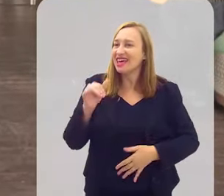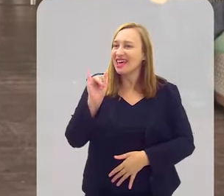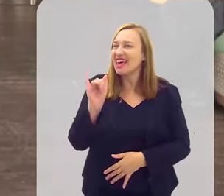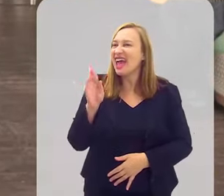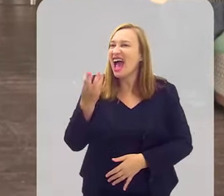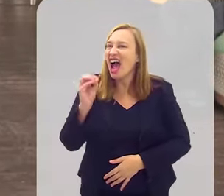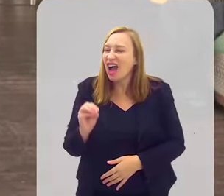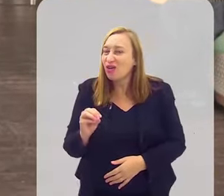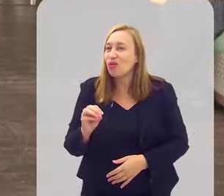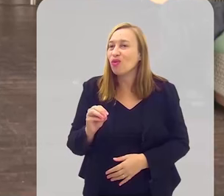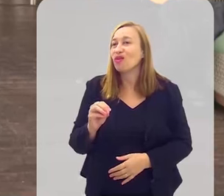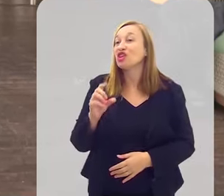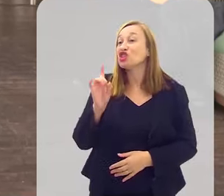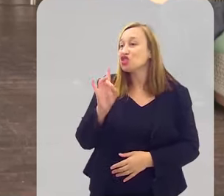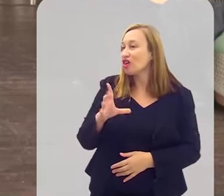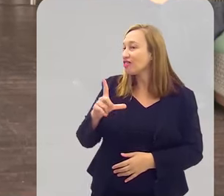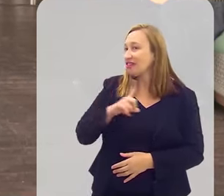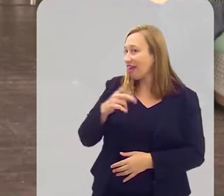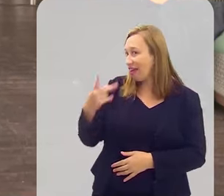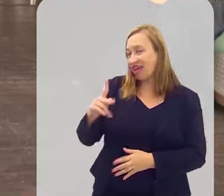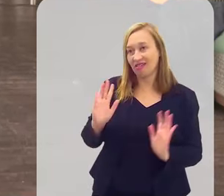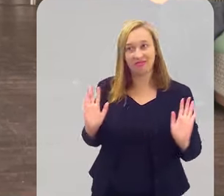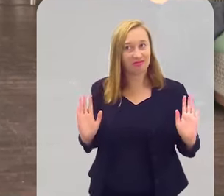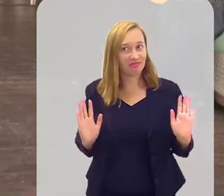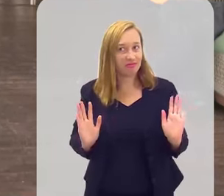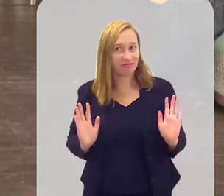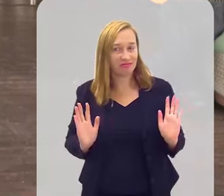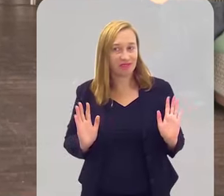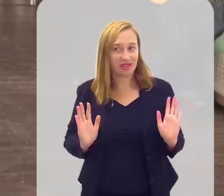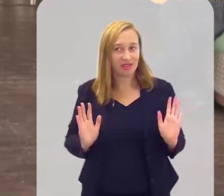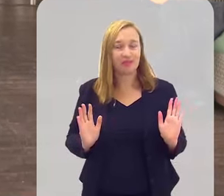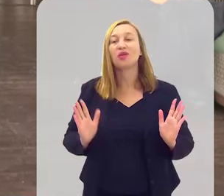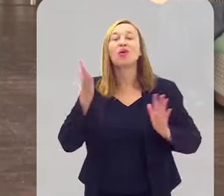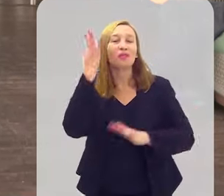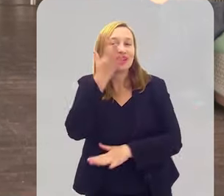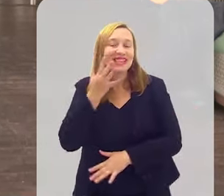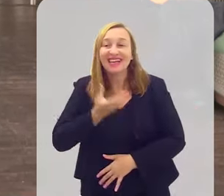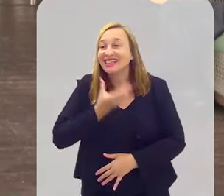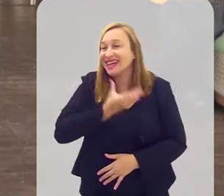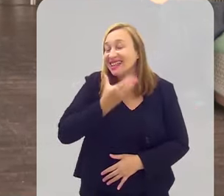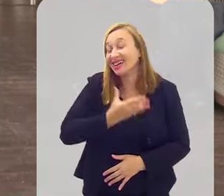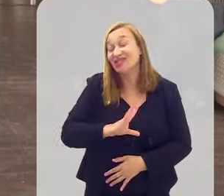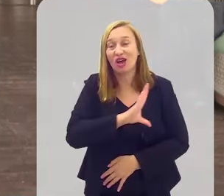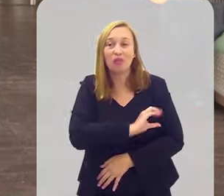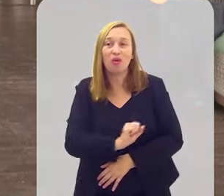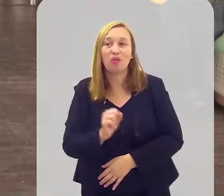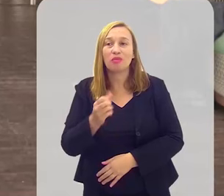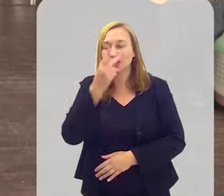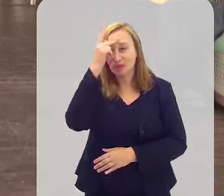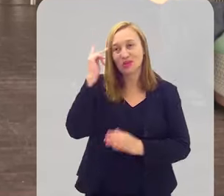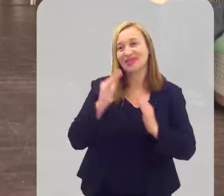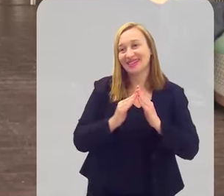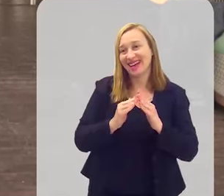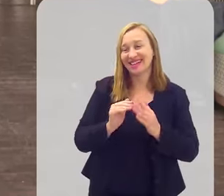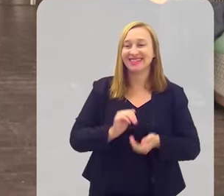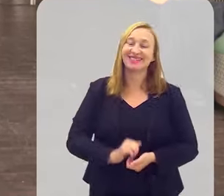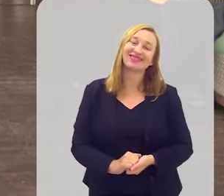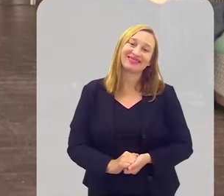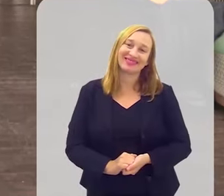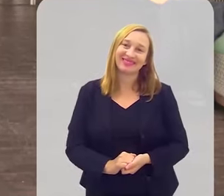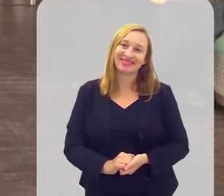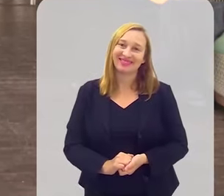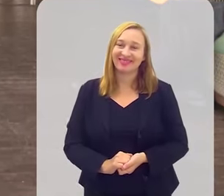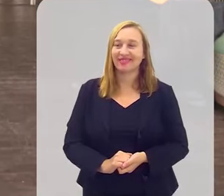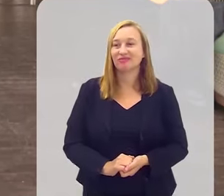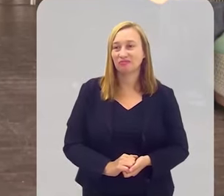puxava ele não tem outro Iago cleito no mundo é só esse não tem outro uma mensagem de natal de